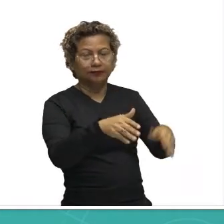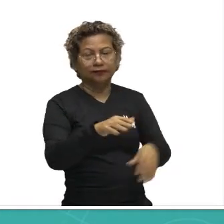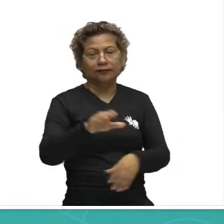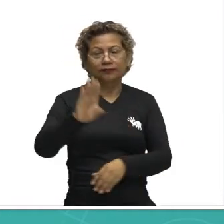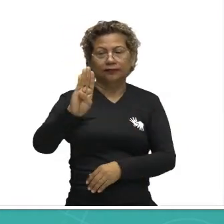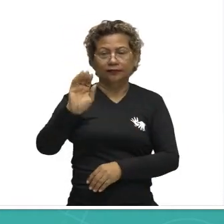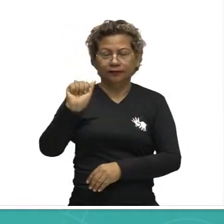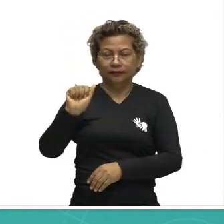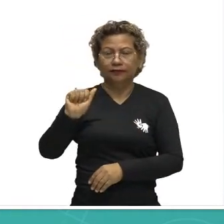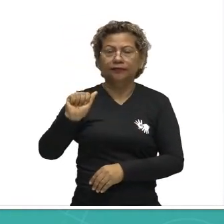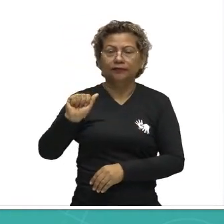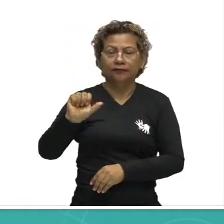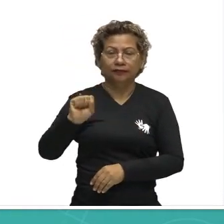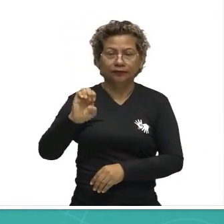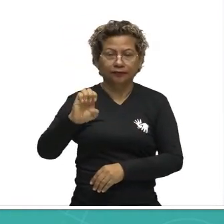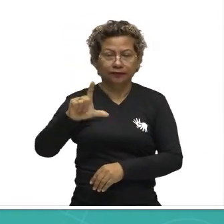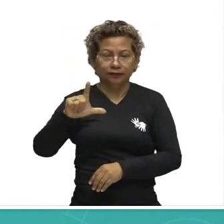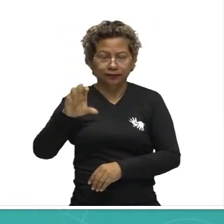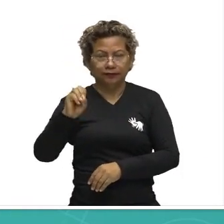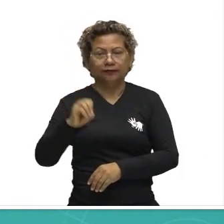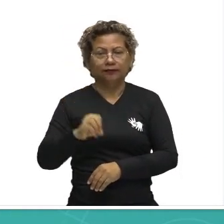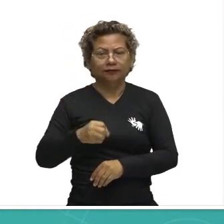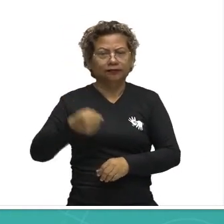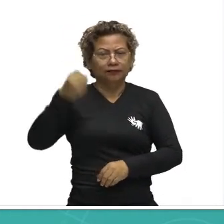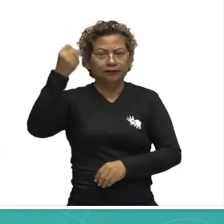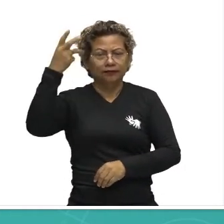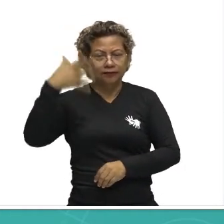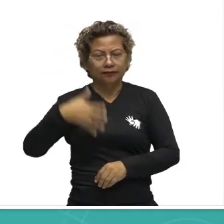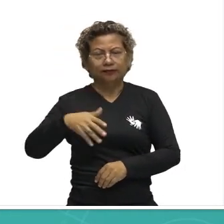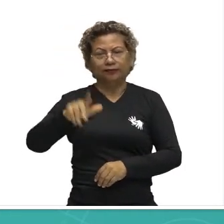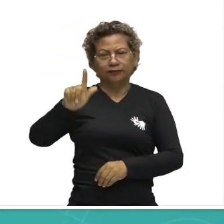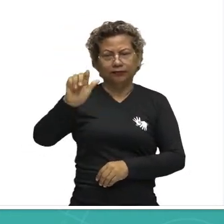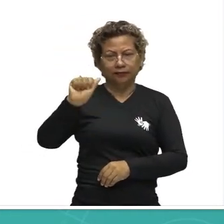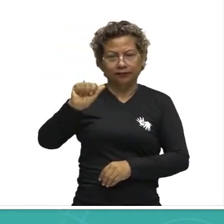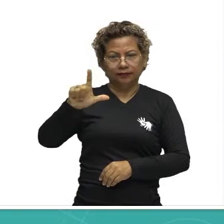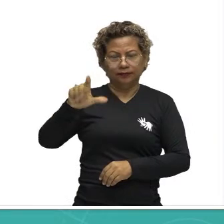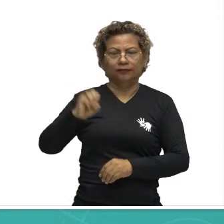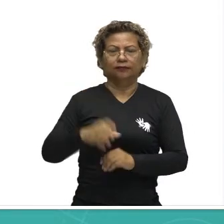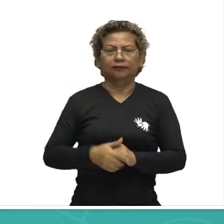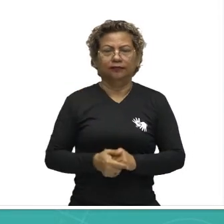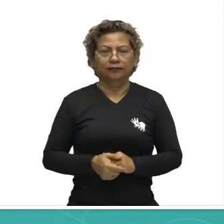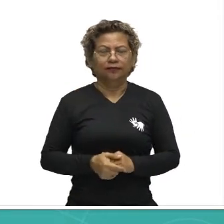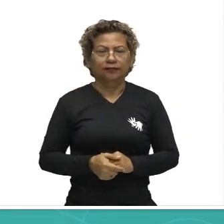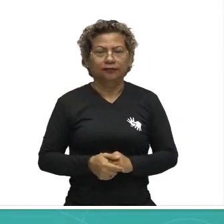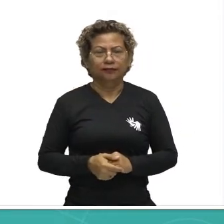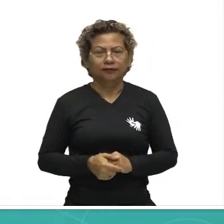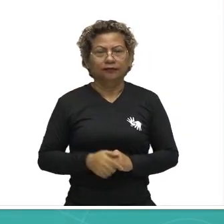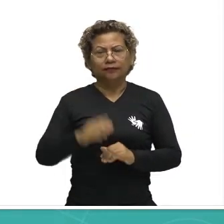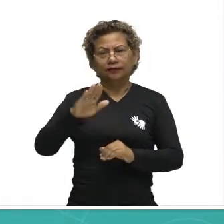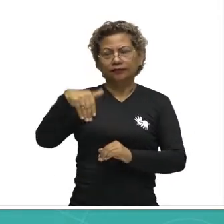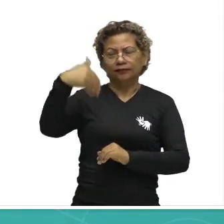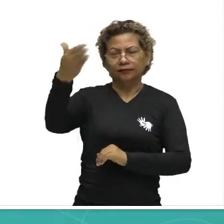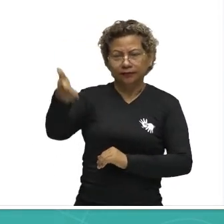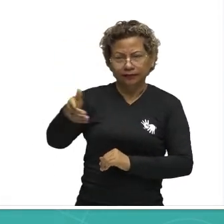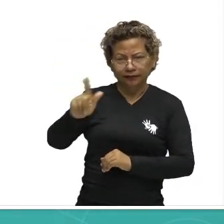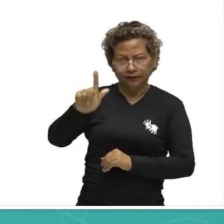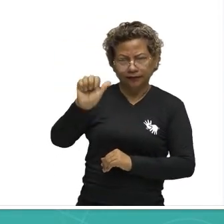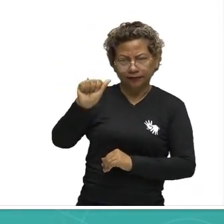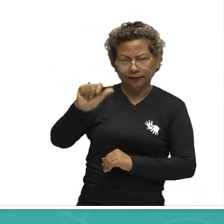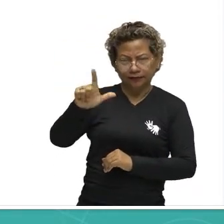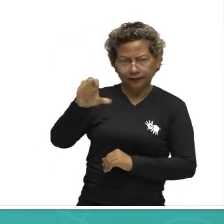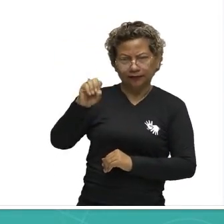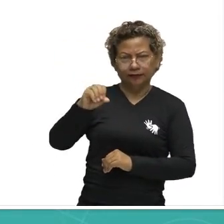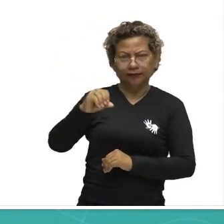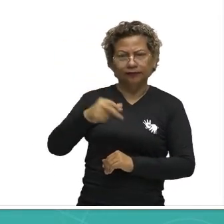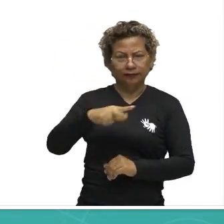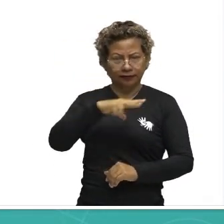de Barcelos. Tem até uma lenda sobre esse galo, mas as pessoas de fora dizem, ah, o galo de Portugal. É como